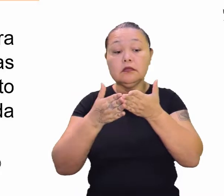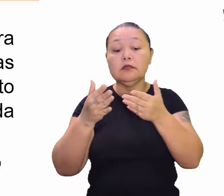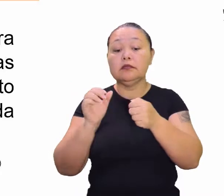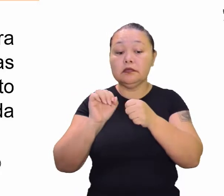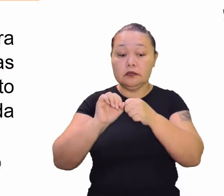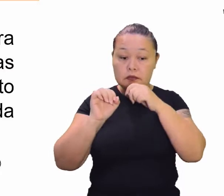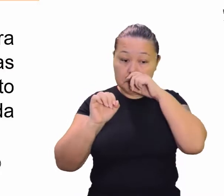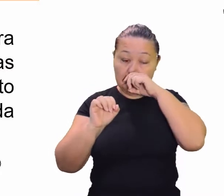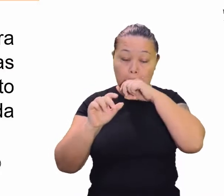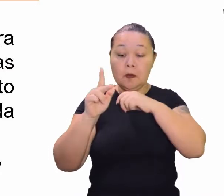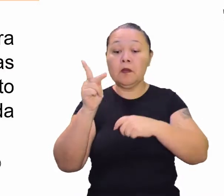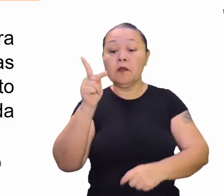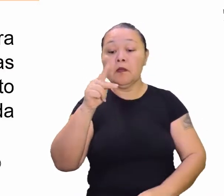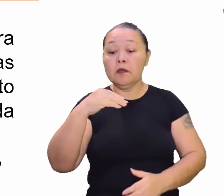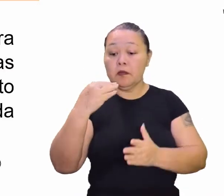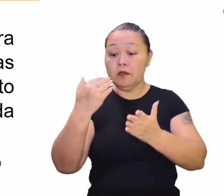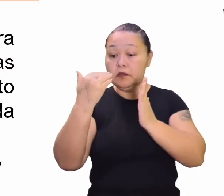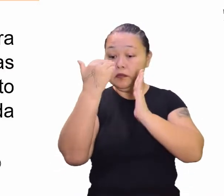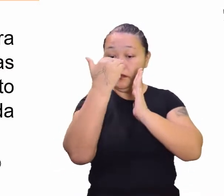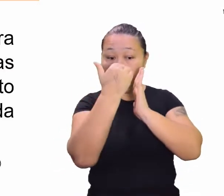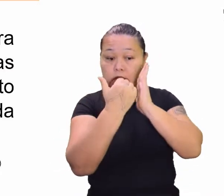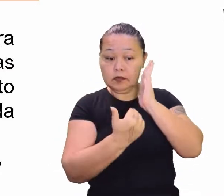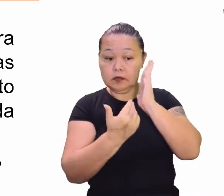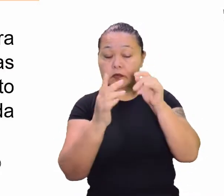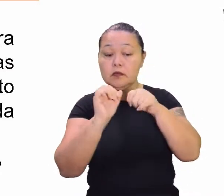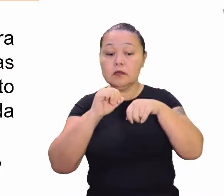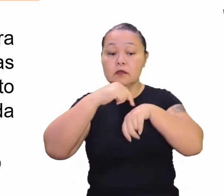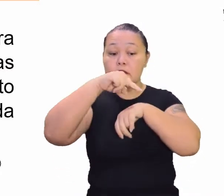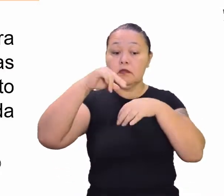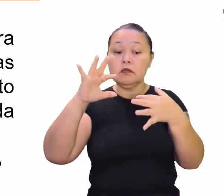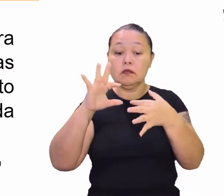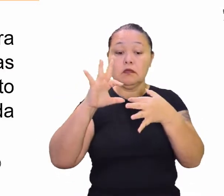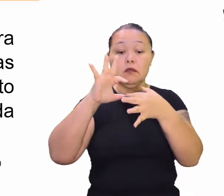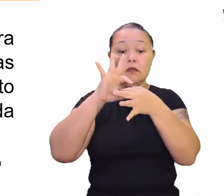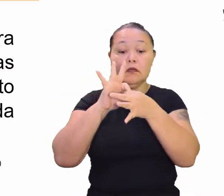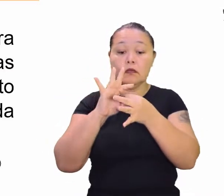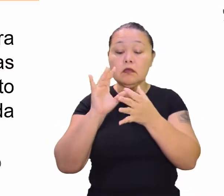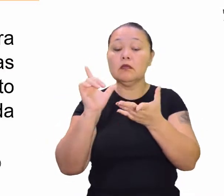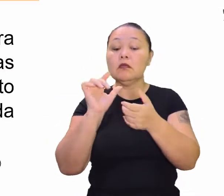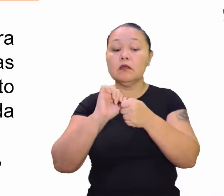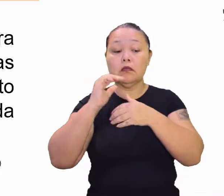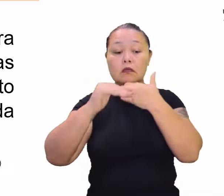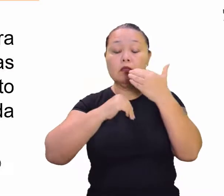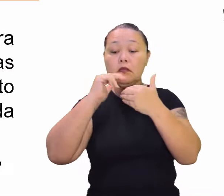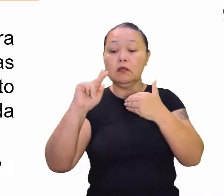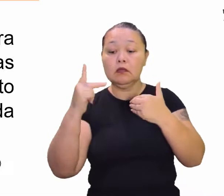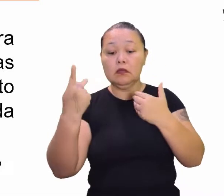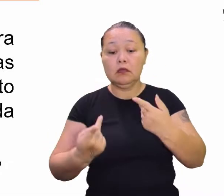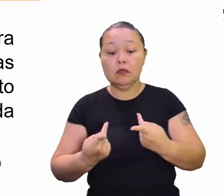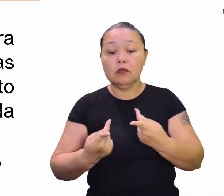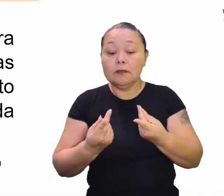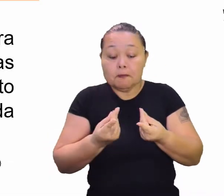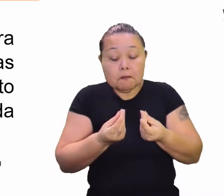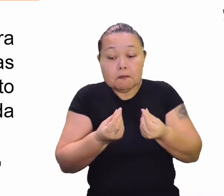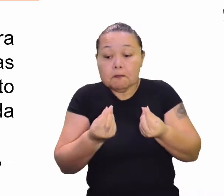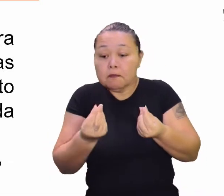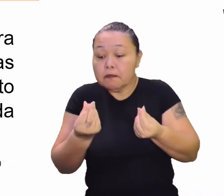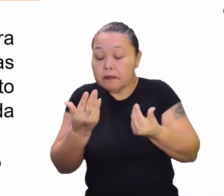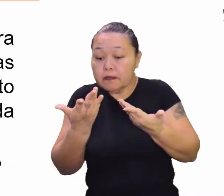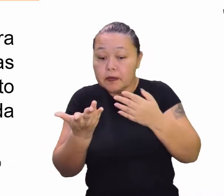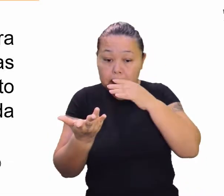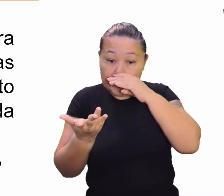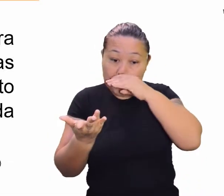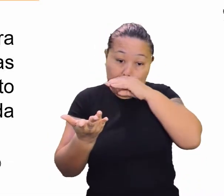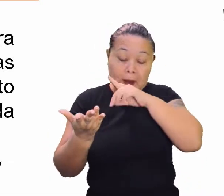das Nações Unidas para o Desenvolvimento Humano, que é o PNUD, mensura a pobreza a partir